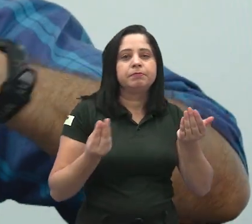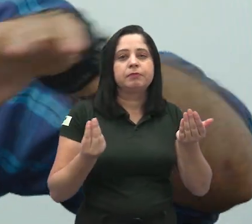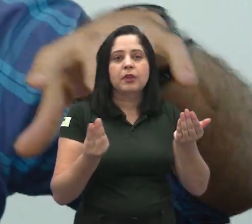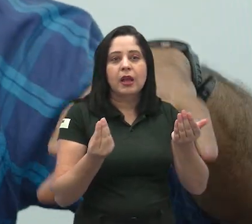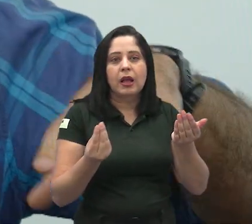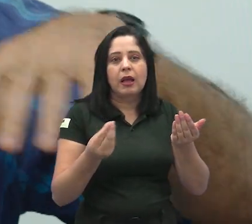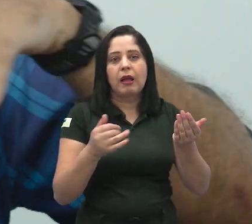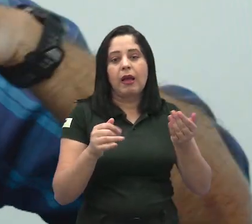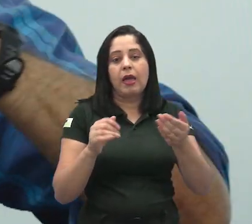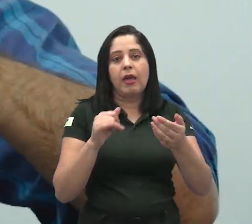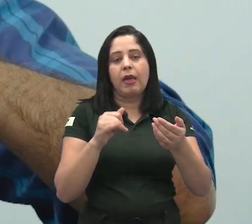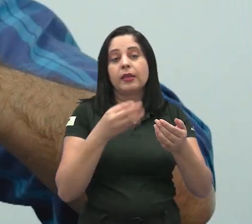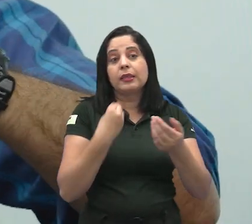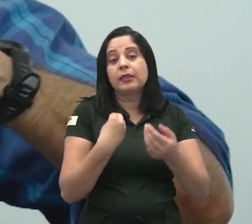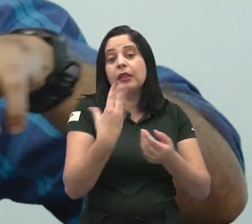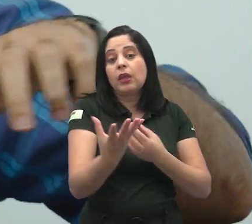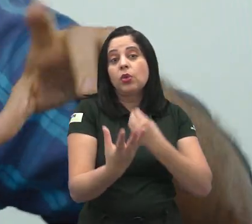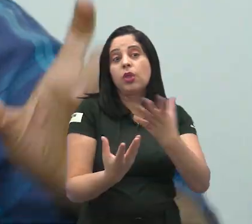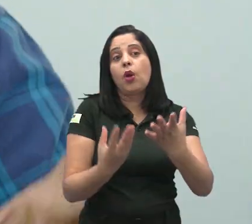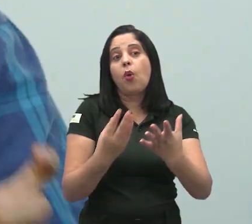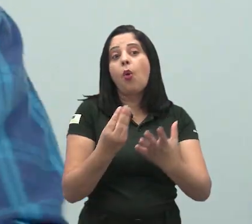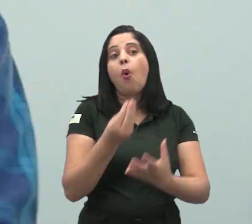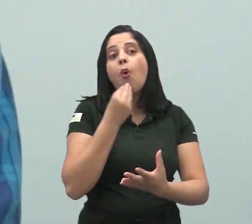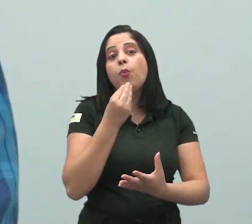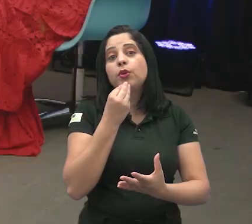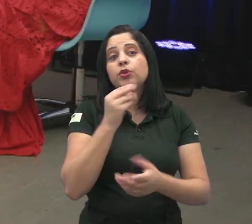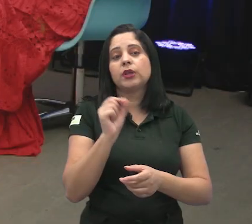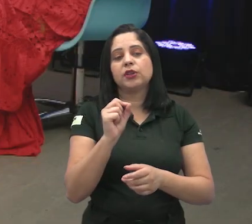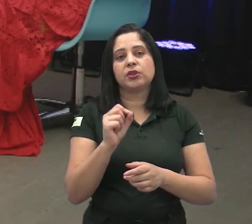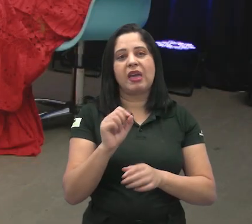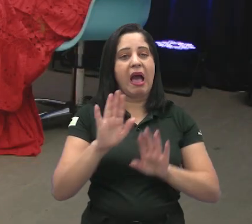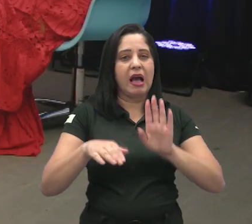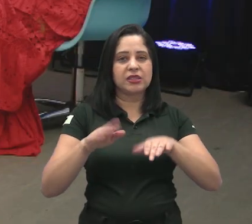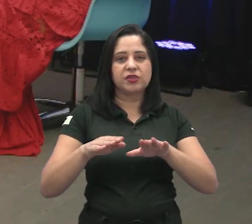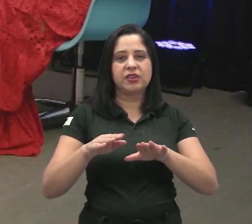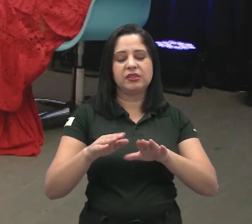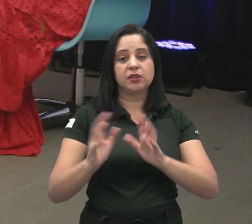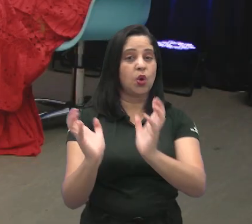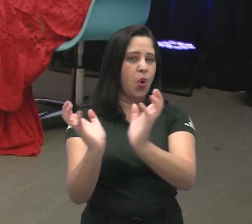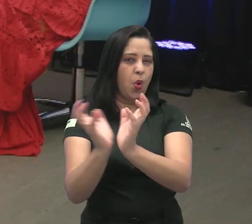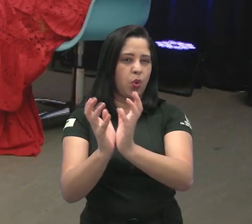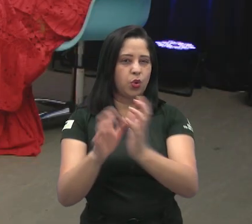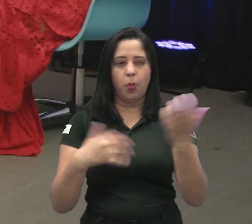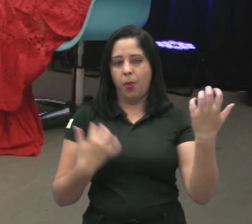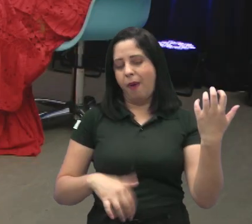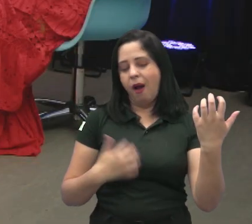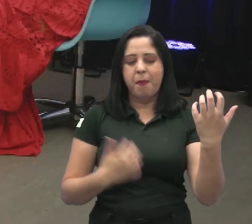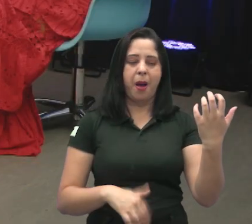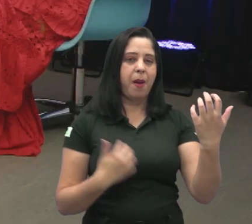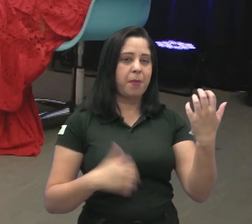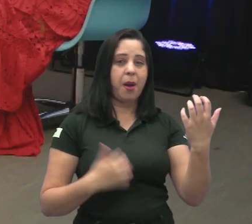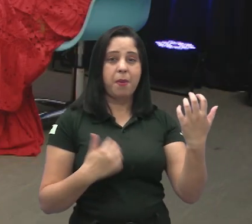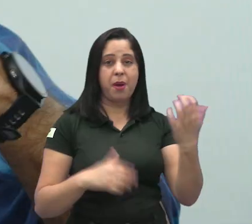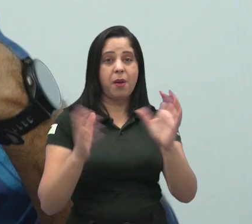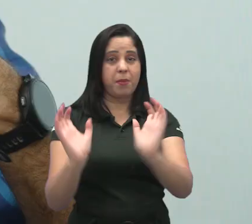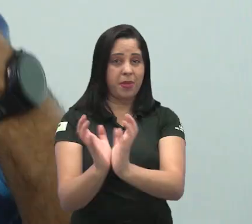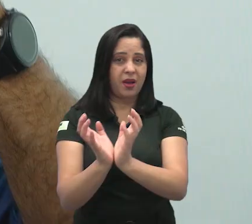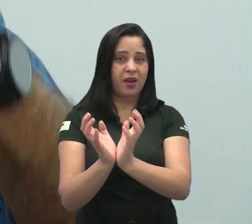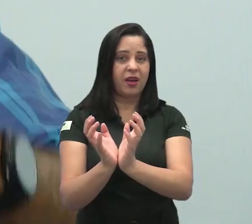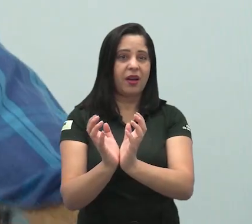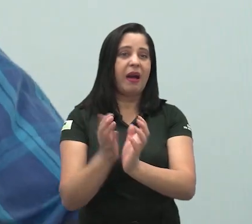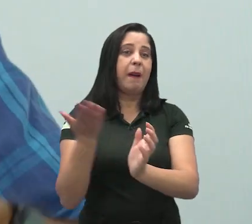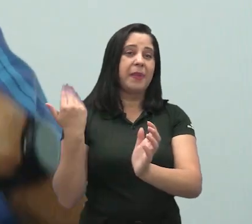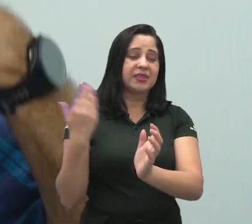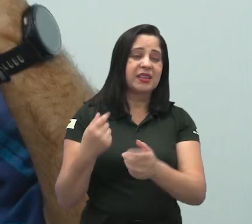que não apareciam ou encurtando até os espaços tipo de bandas até ao público, que antes tinha que passar